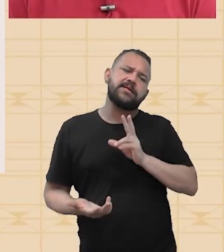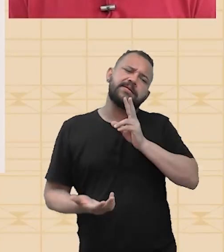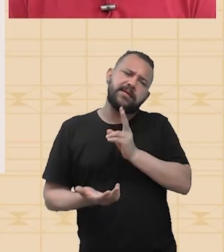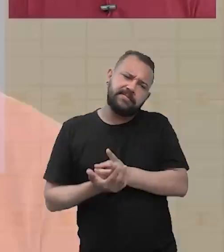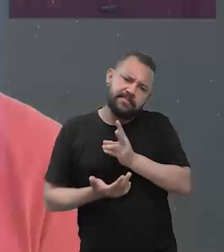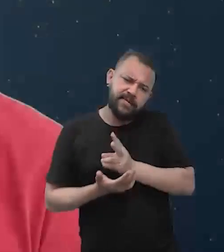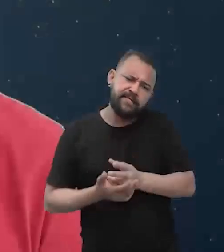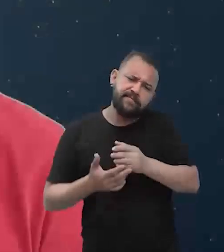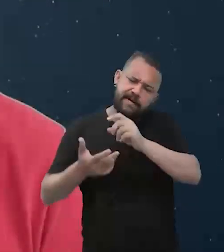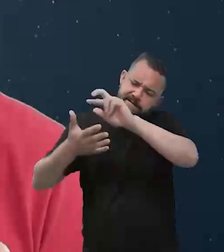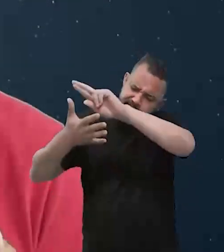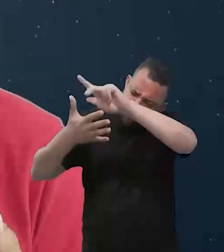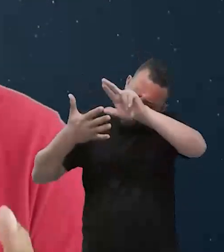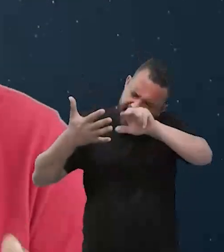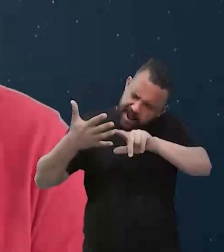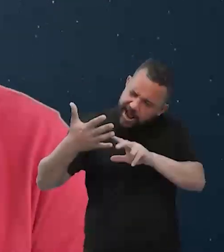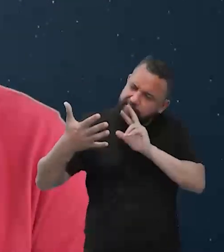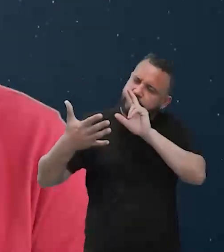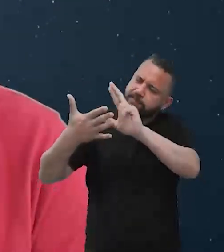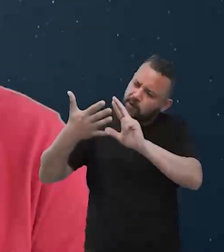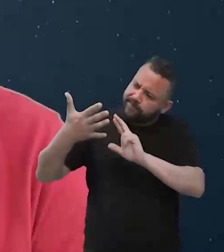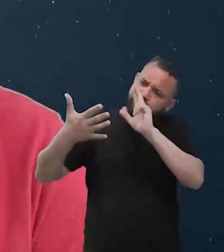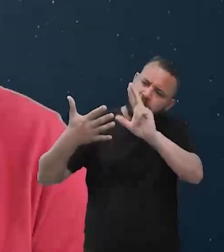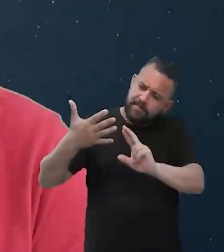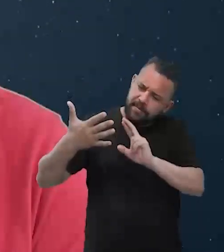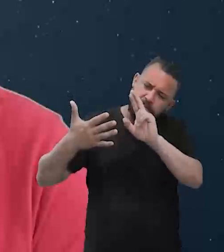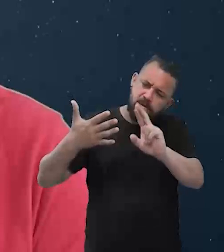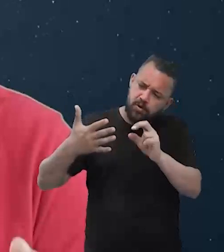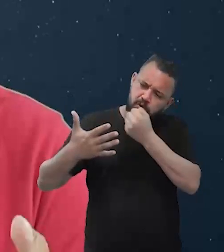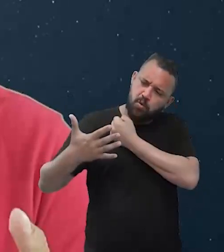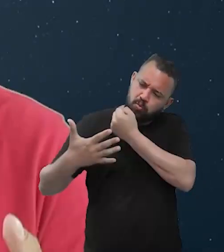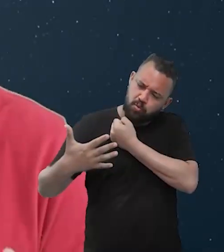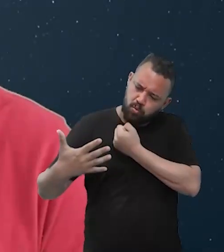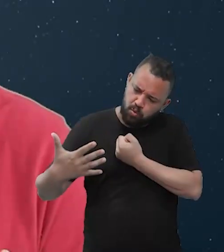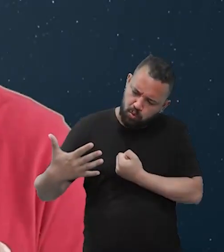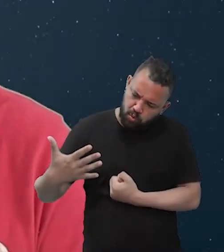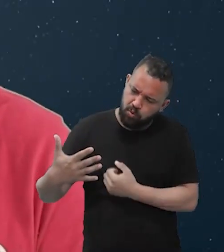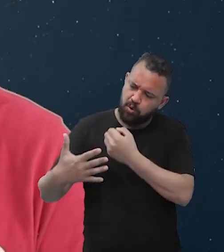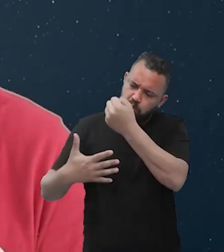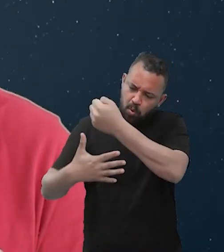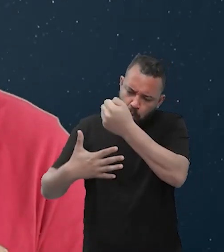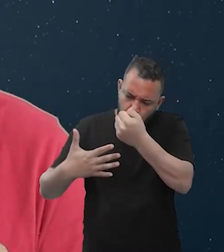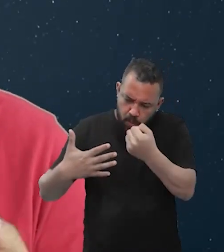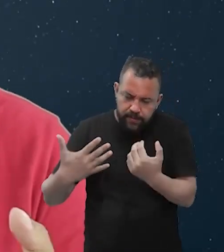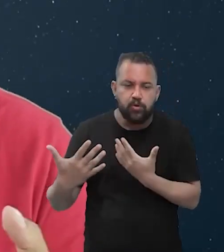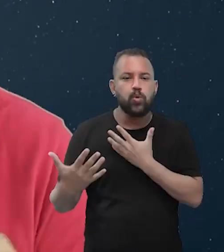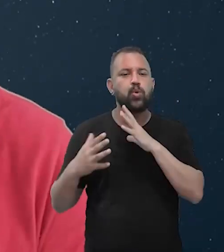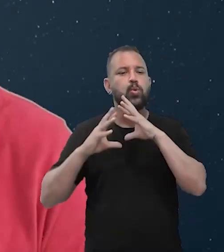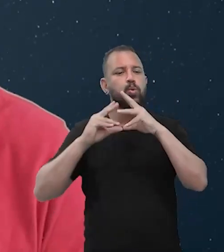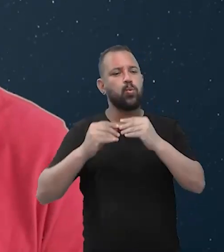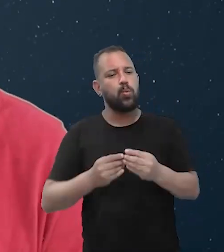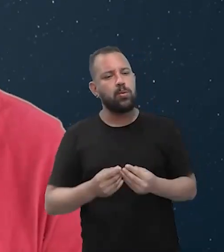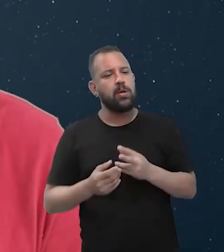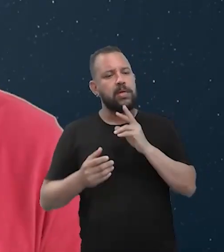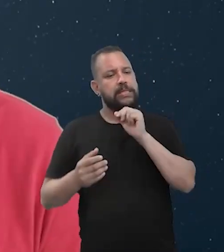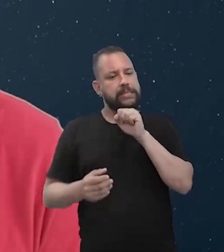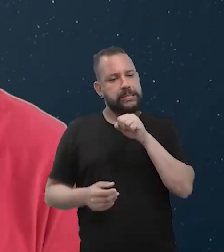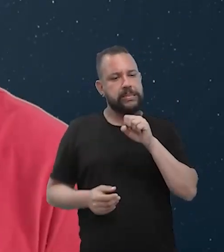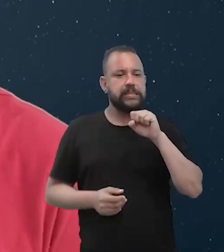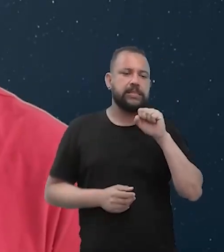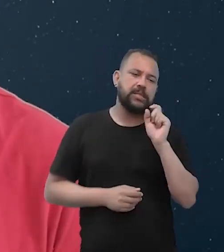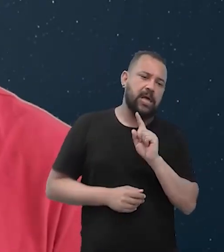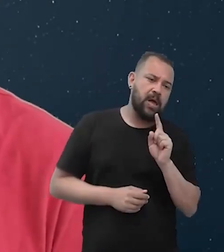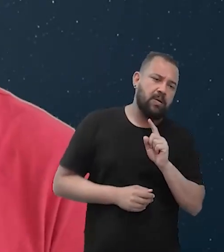para a gente resultados que ora são numéricos, ora são de qualidade, de respostas sim, não, com